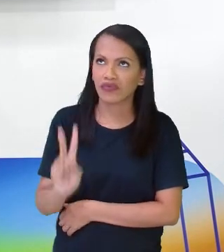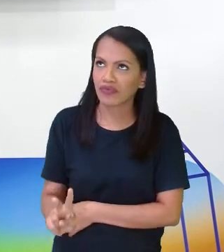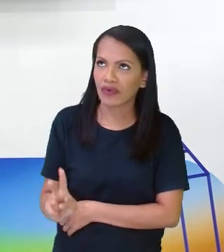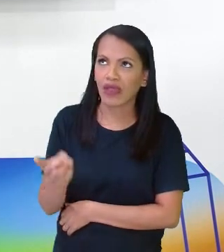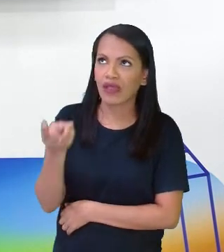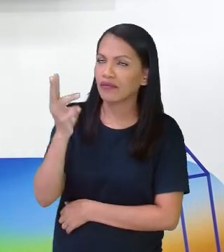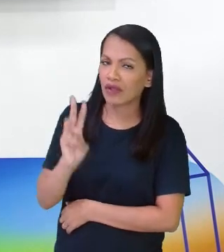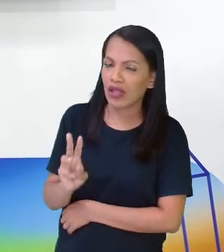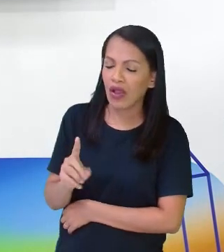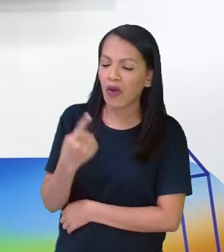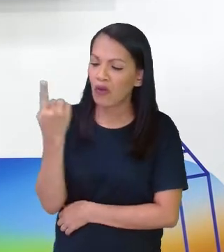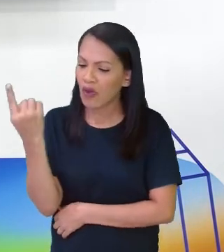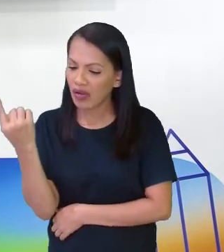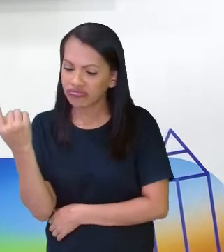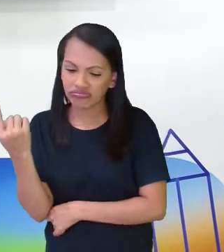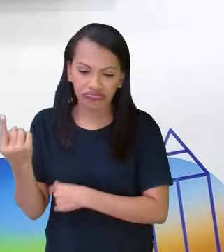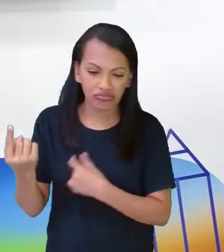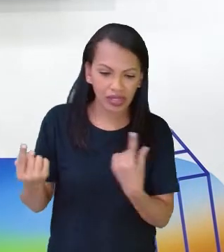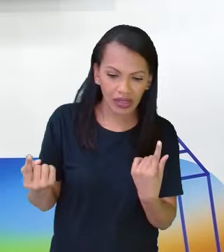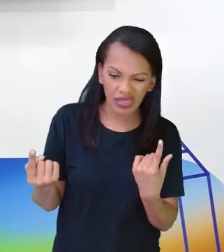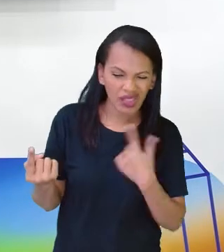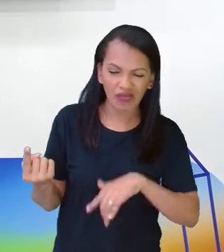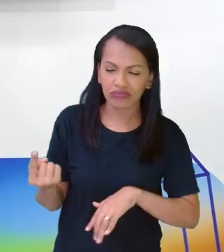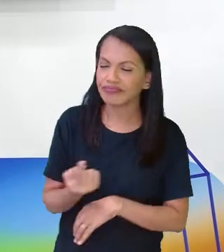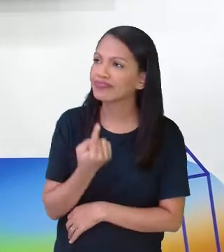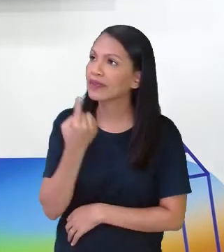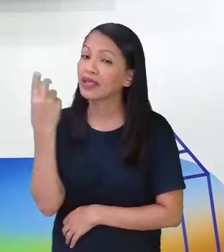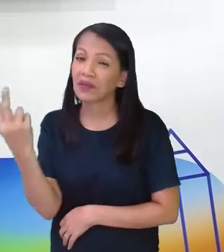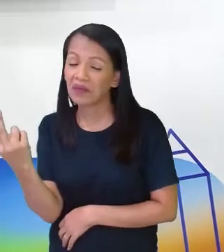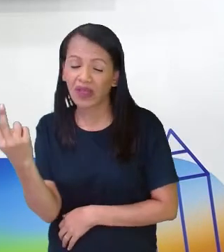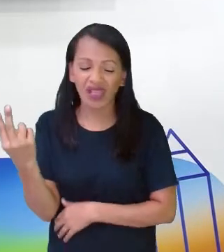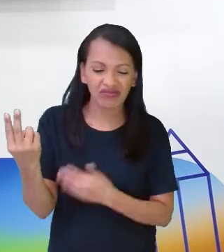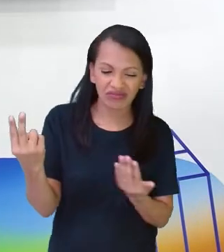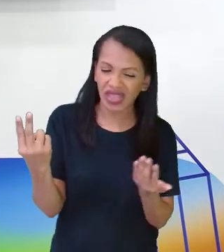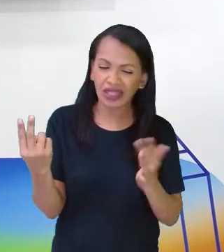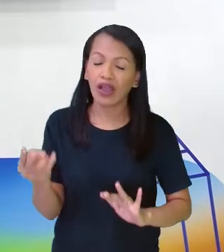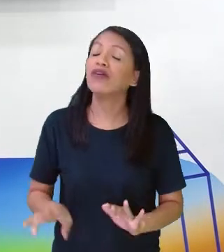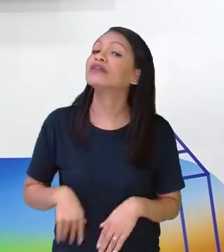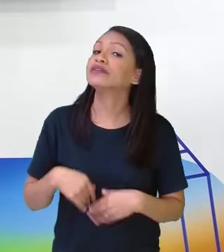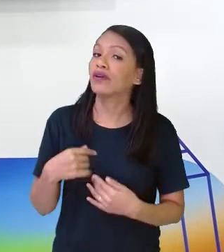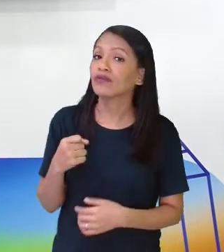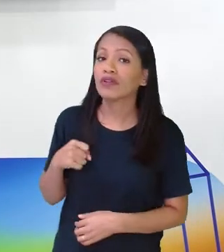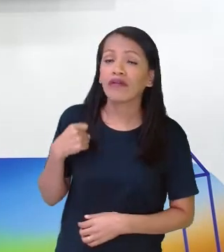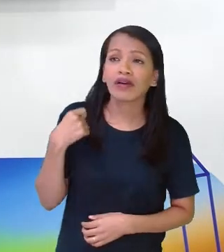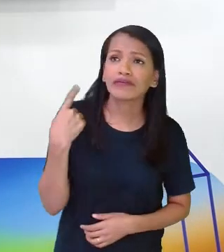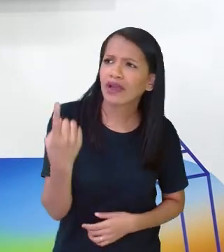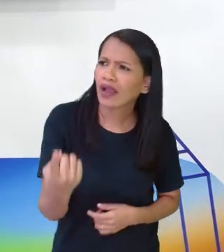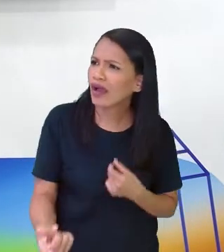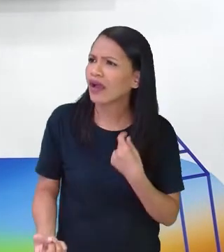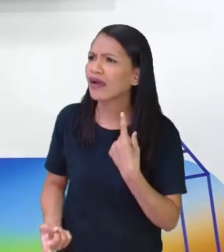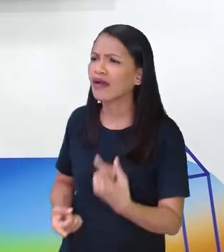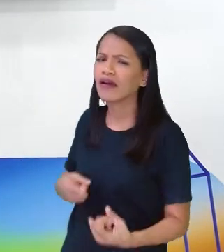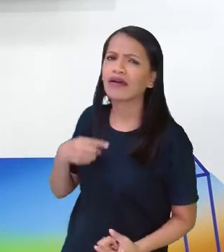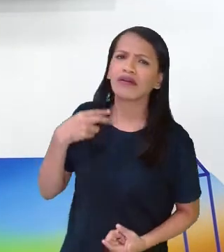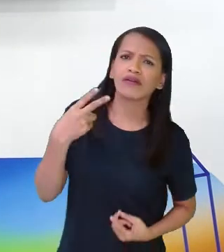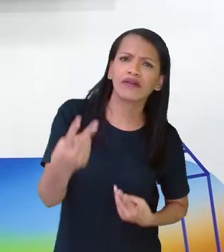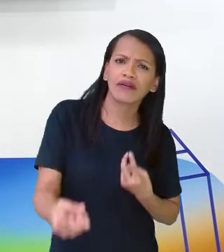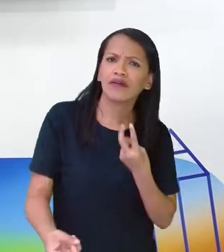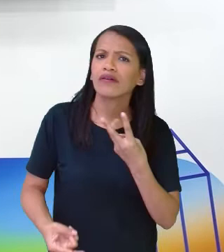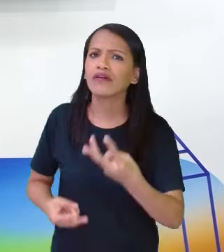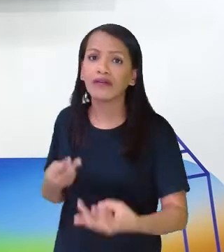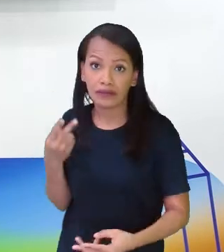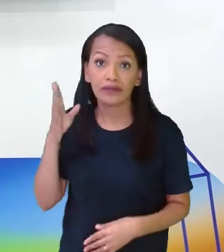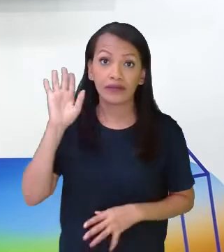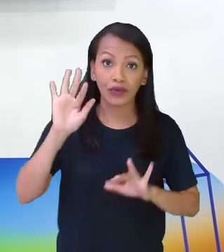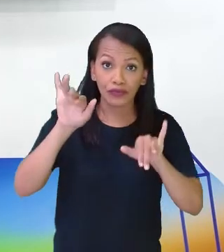num hábito. Mas quando isso se torna um hábito na sua vida, você leva isso por anos e anos, até o fim